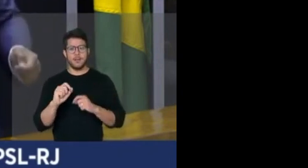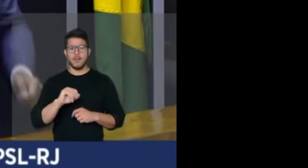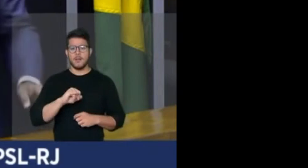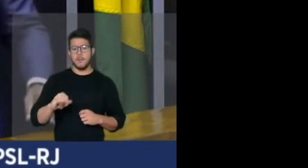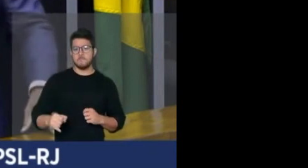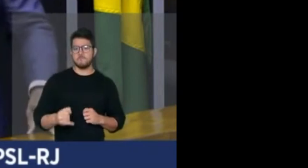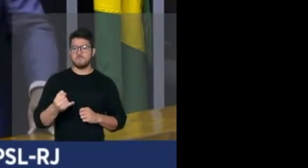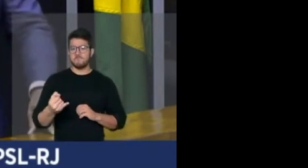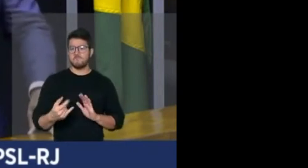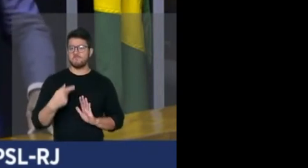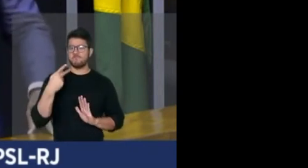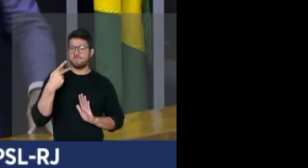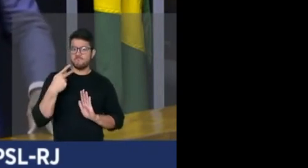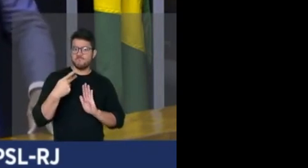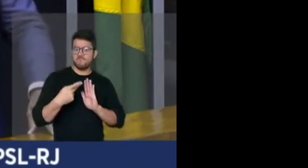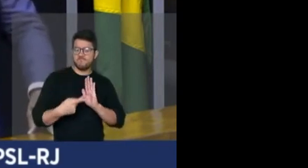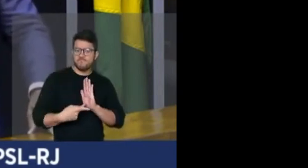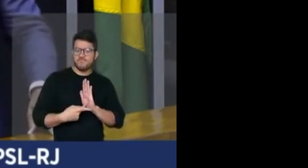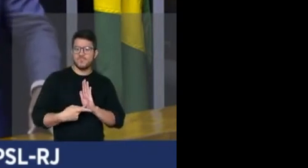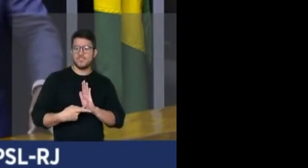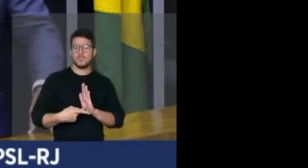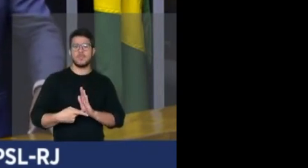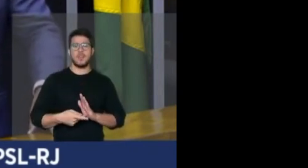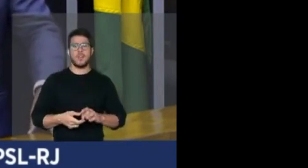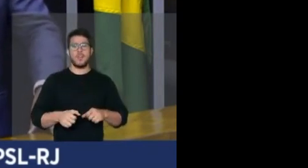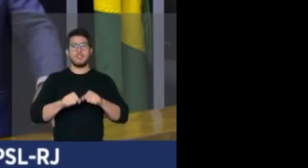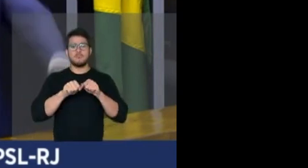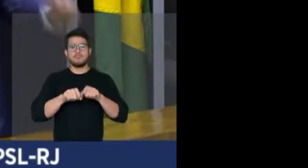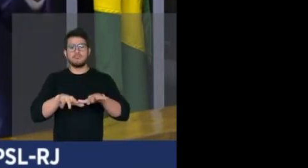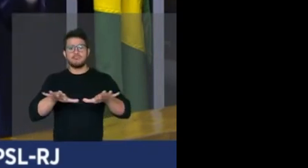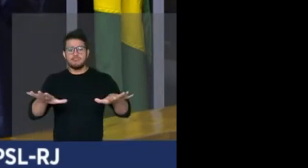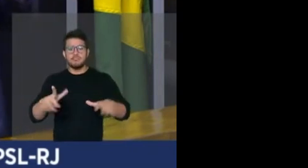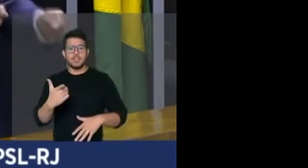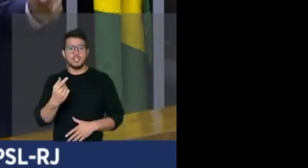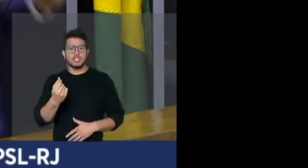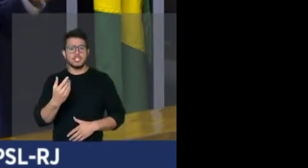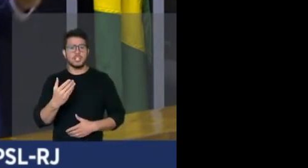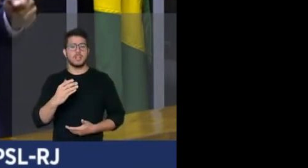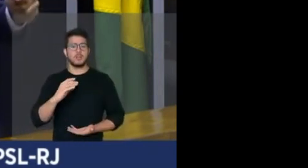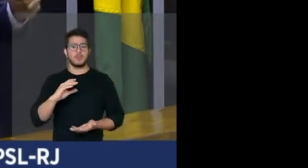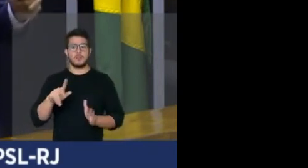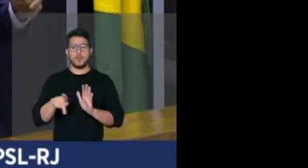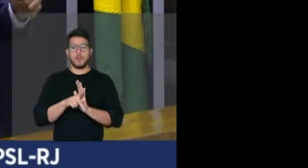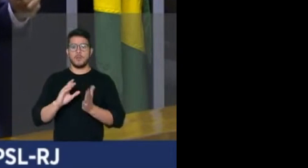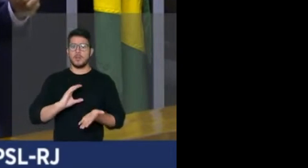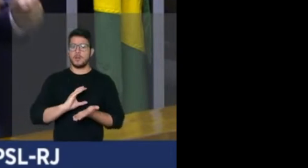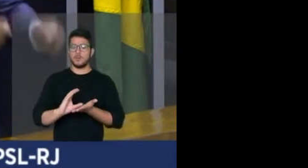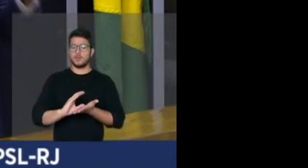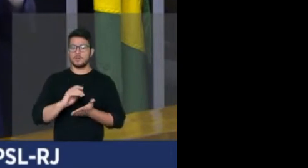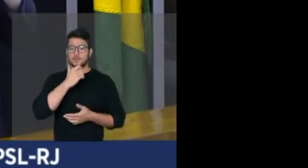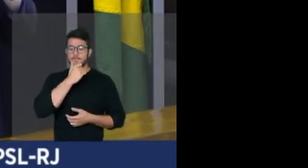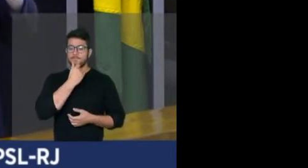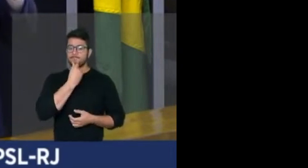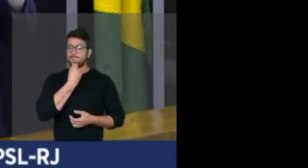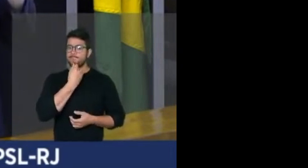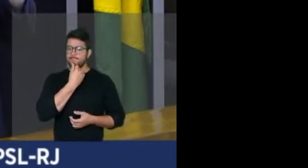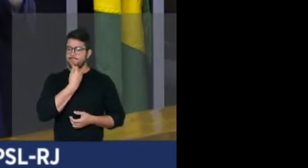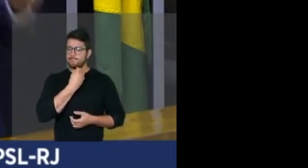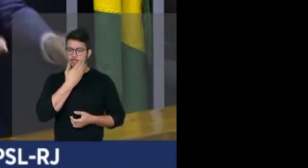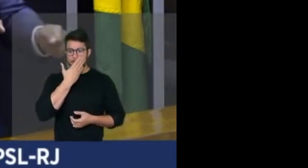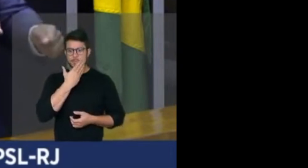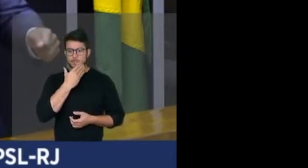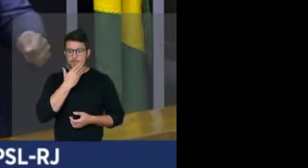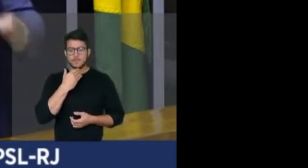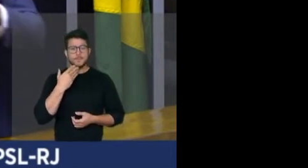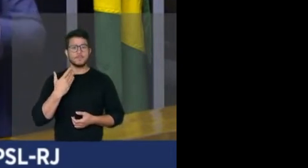projeto para descentralizar os recursos da cultura, tirando do governo federal, para colocar